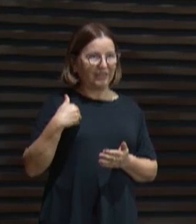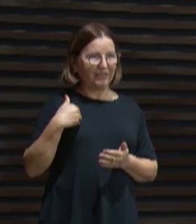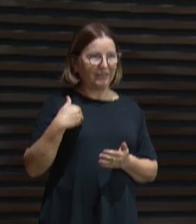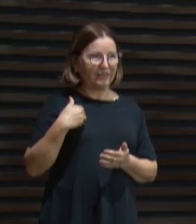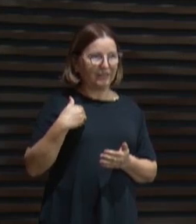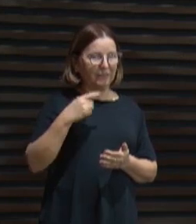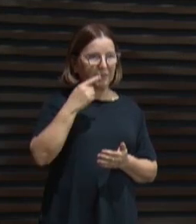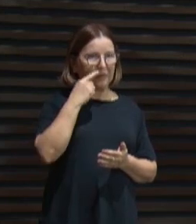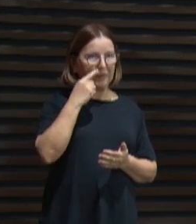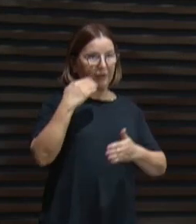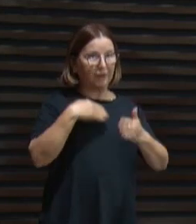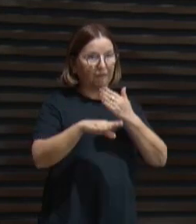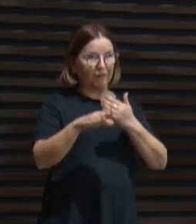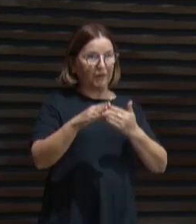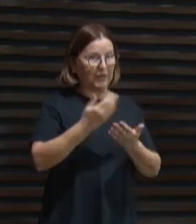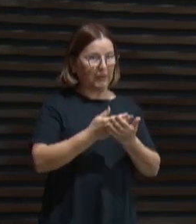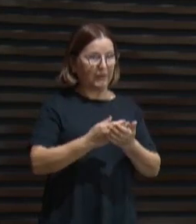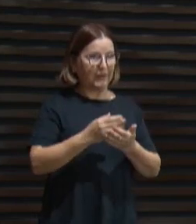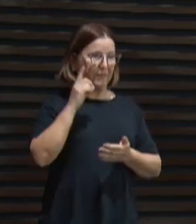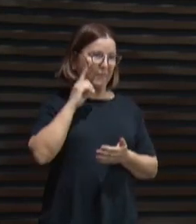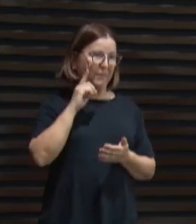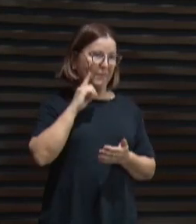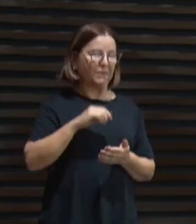era muito travesso.